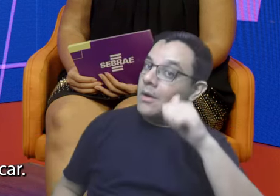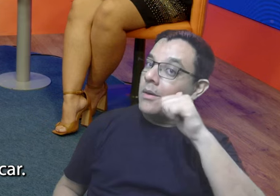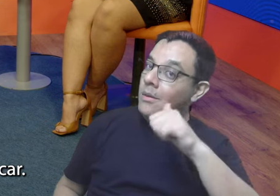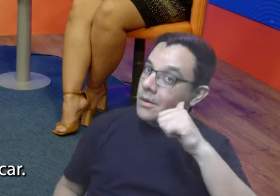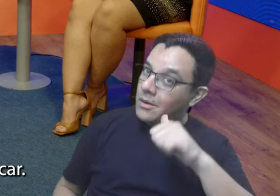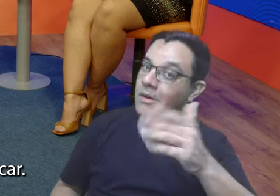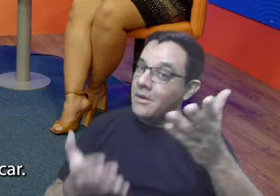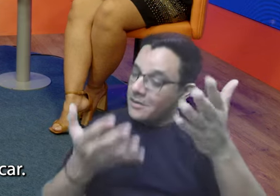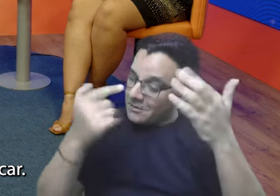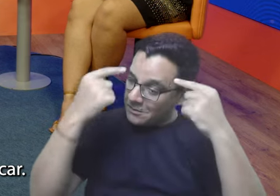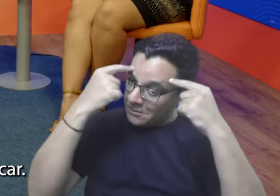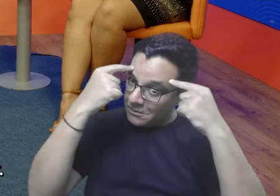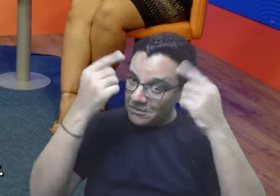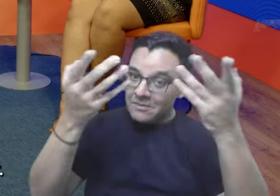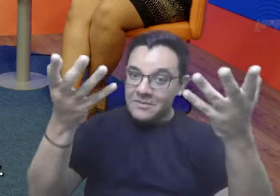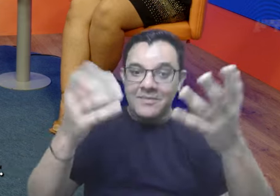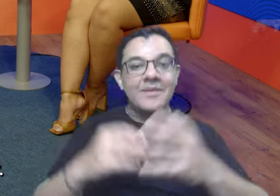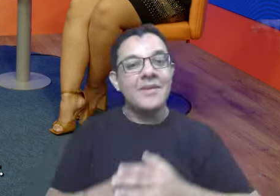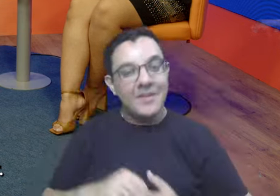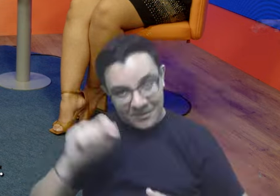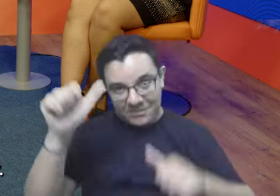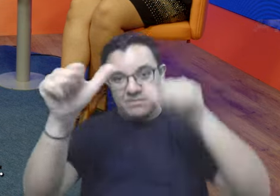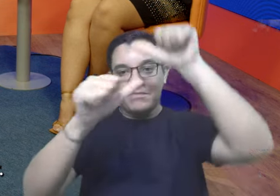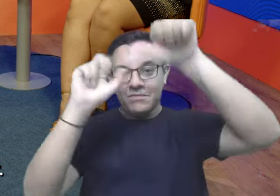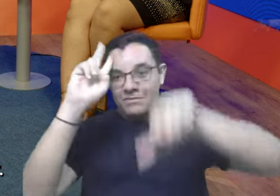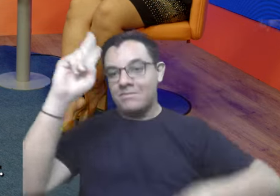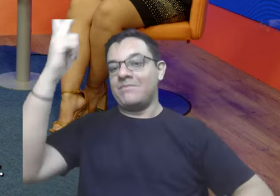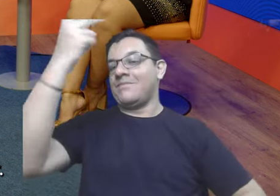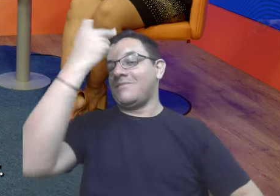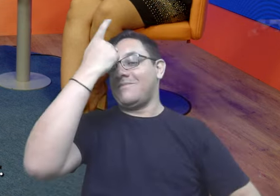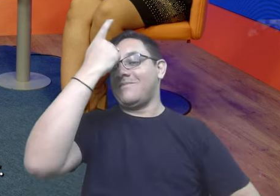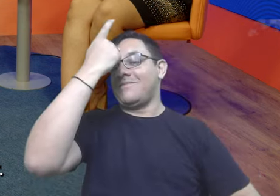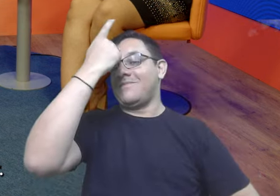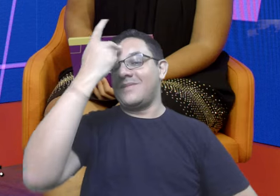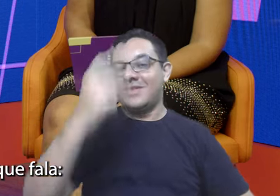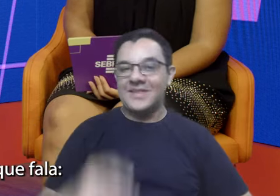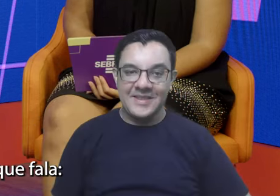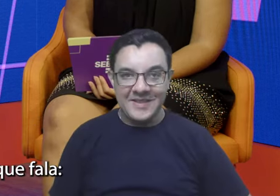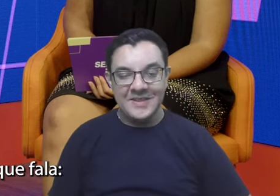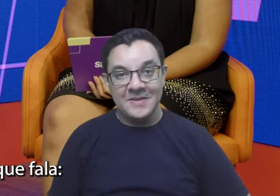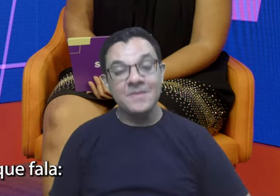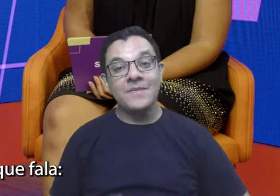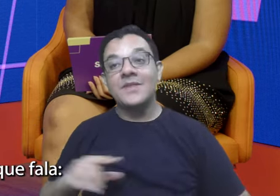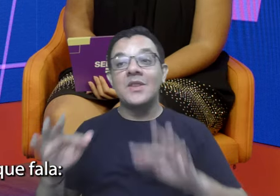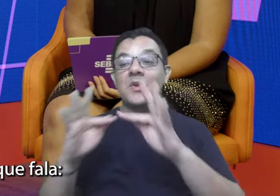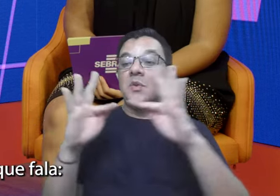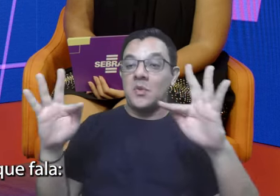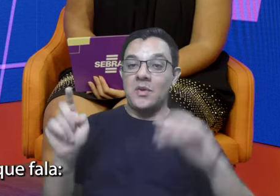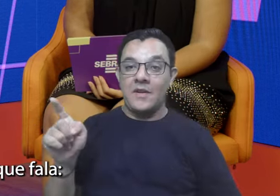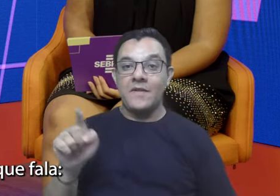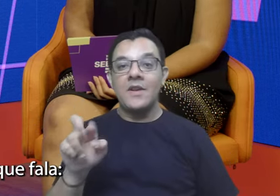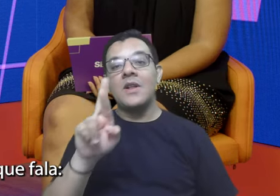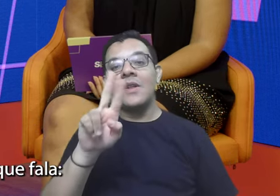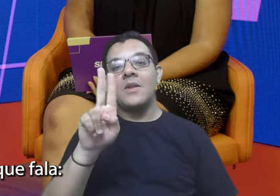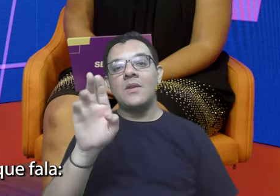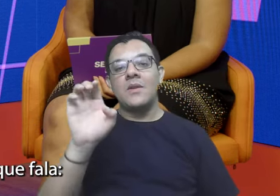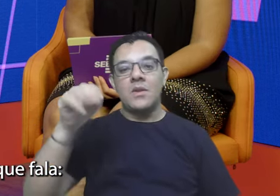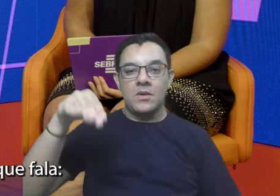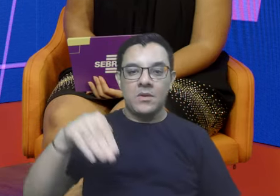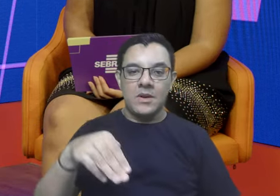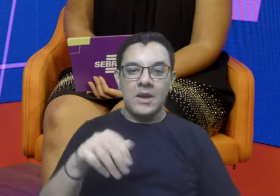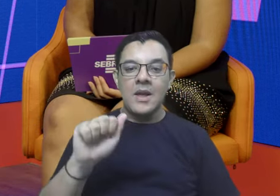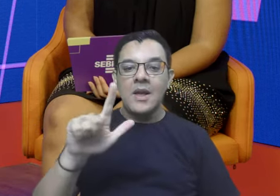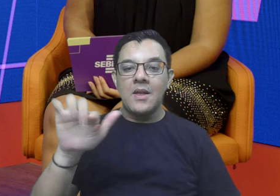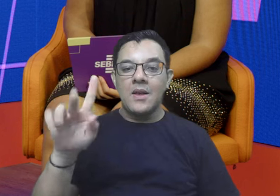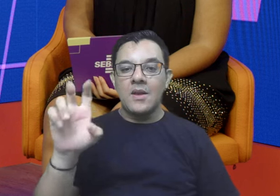vamos se ressignificar a consciência exatamente desconstruir né Tem uma frase do do Ruben Alves que